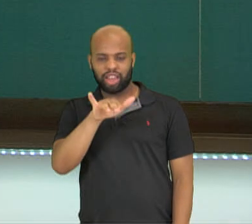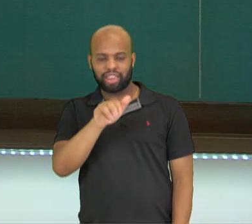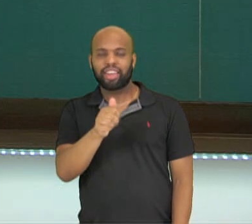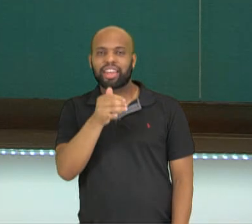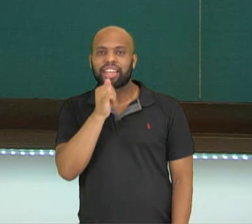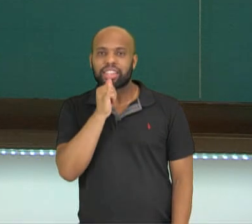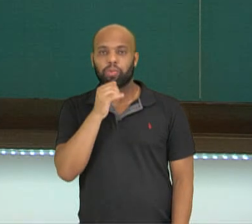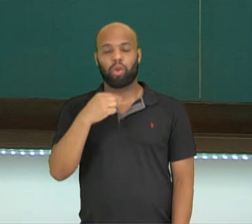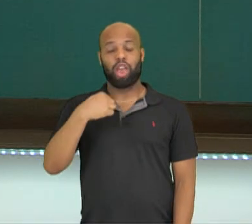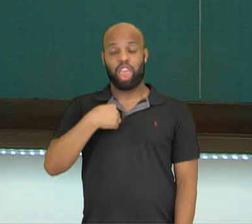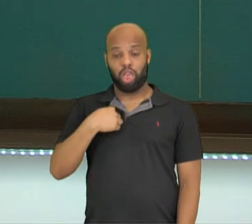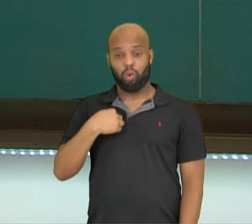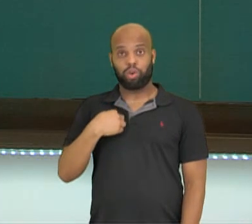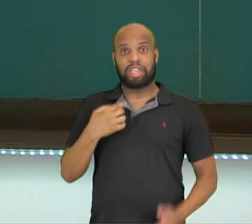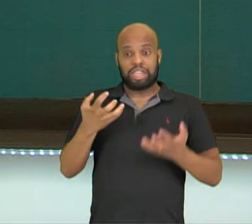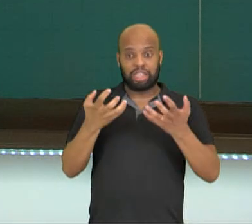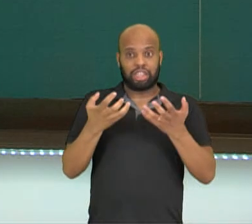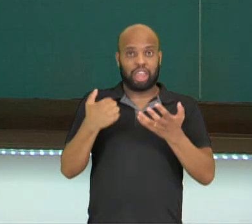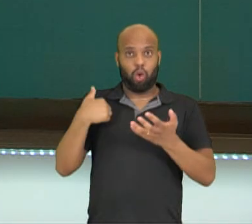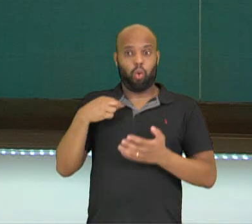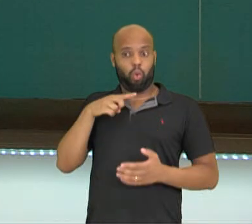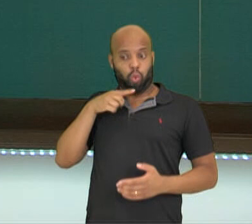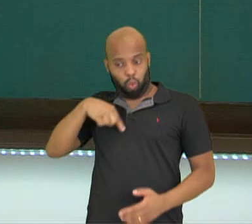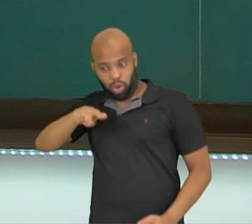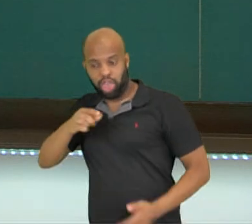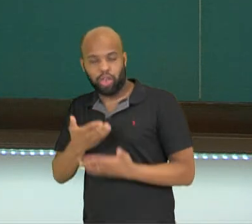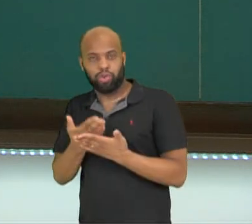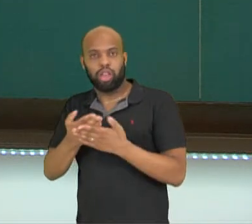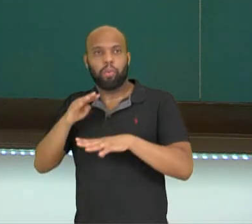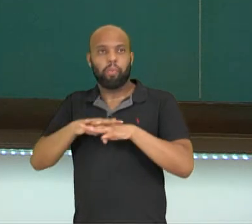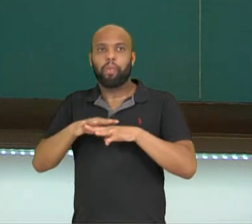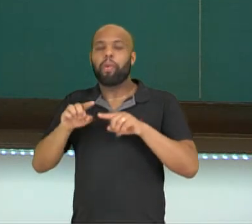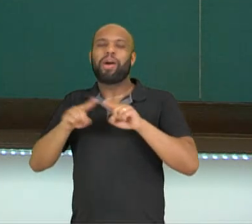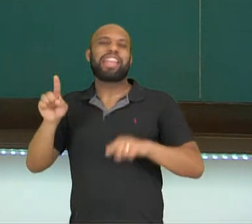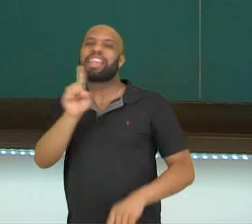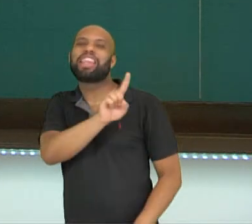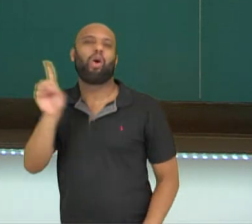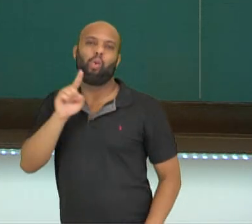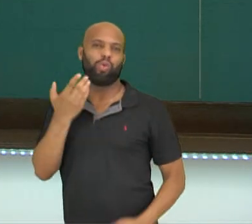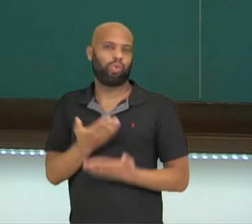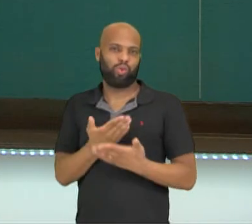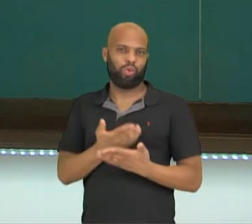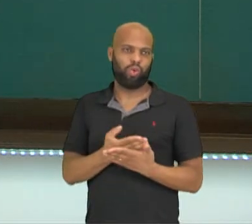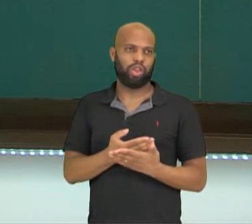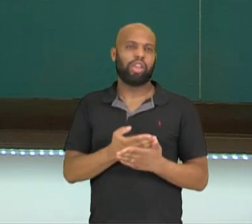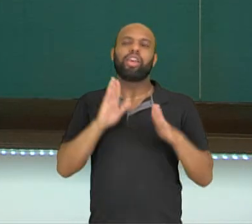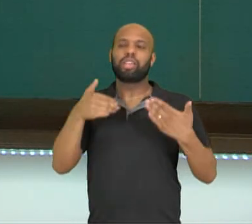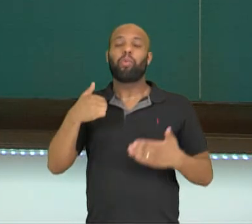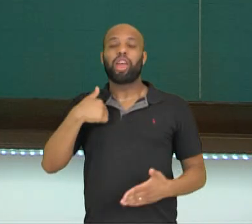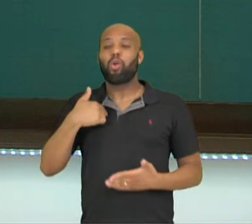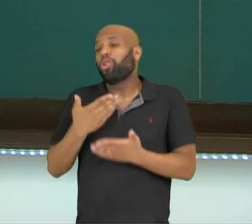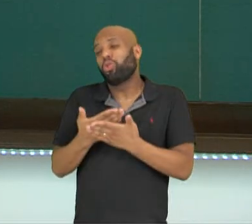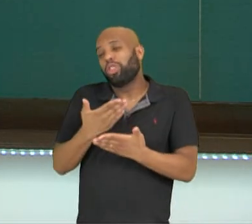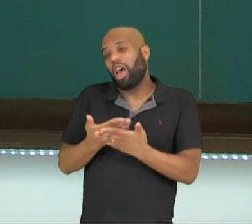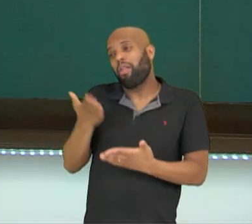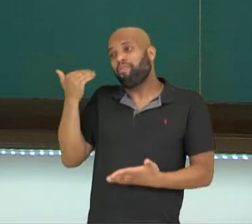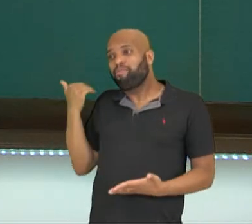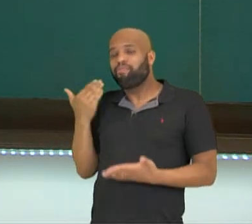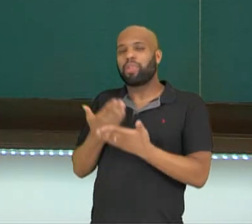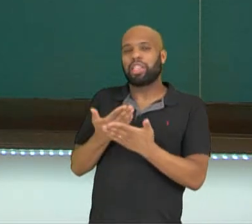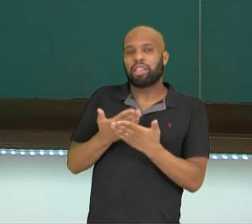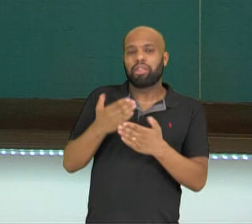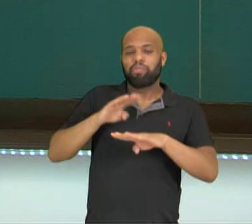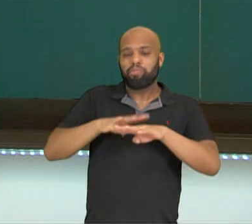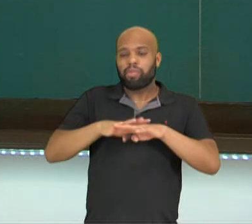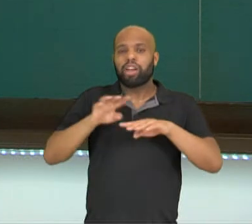Por exemplo, eu estudaria matemática se o livro estivesse aqui. Então, ela não vai acontecer, não vai chegar a